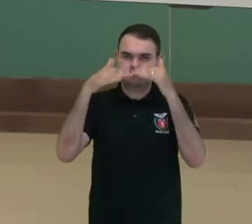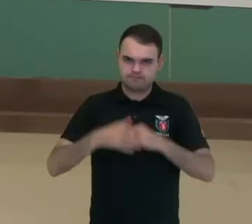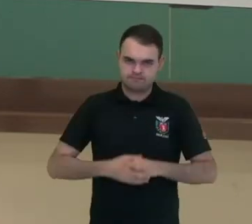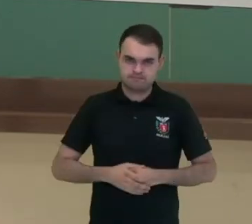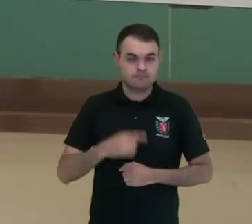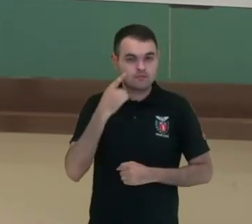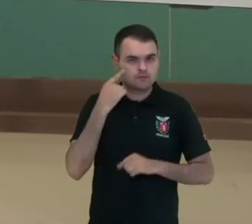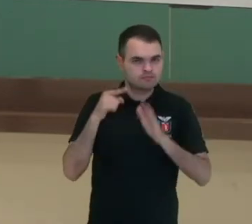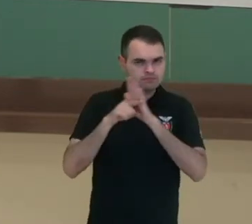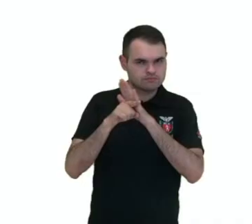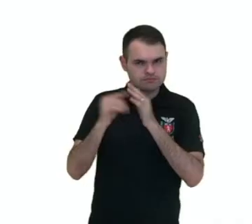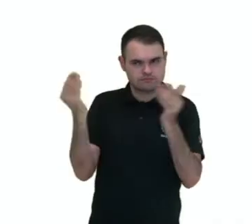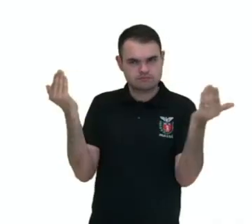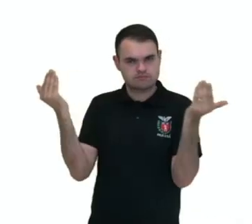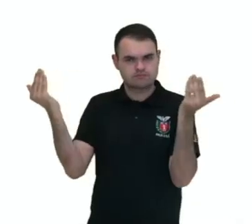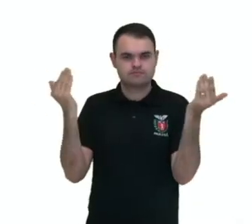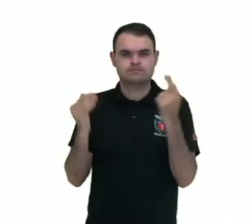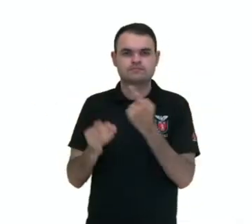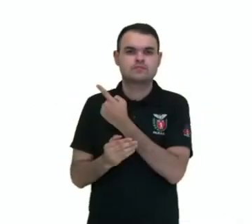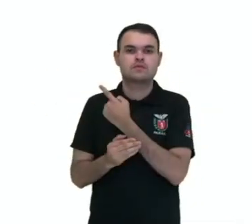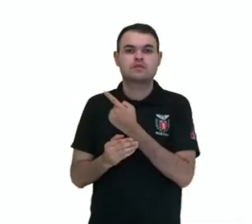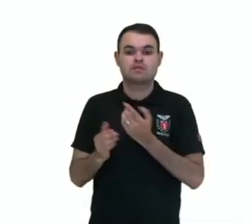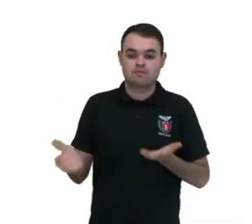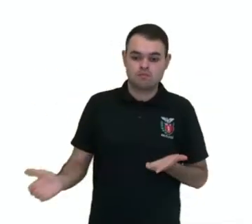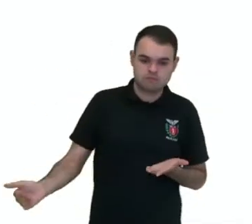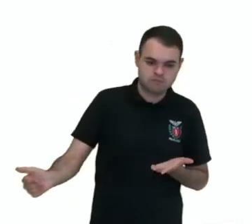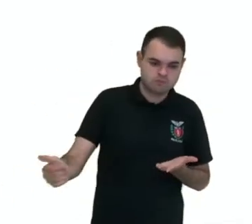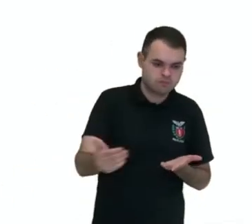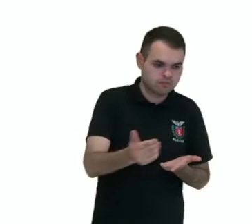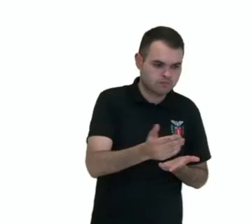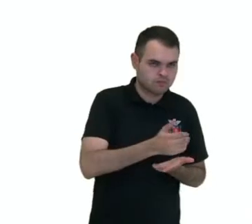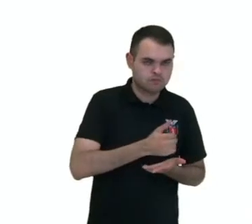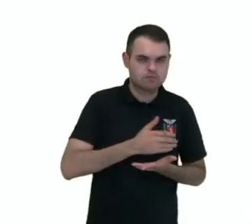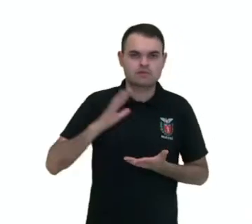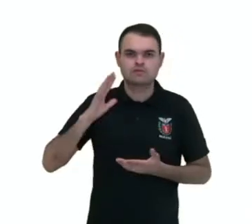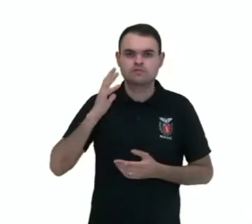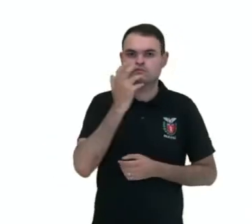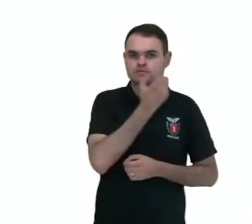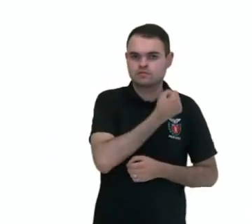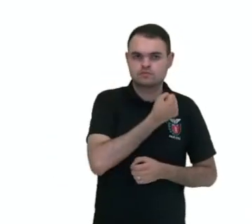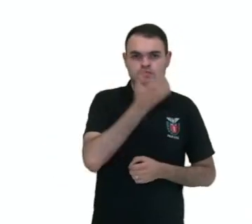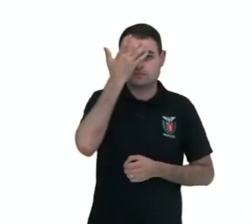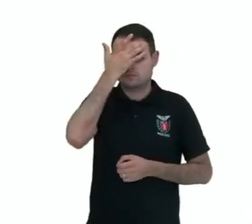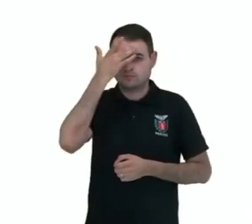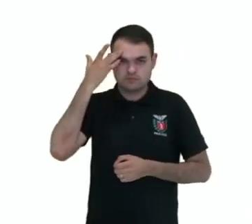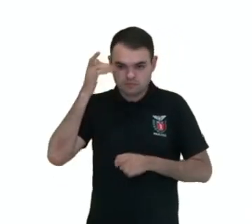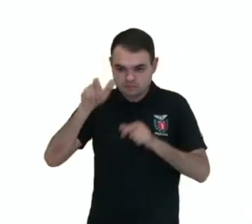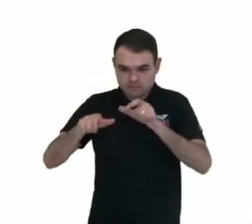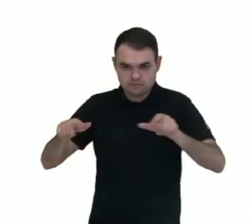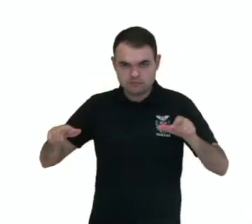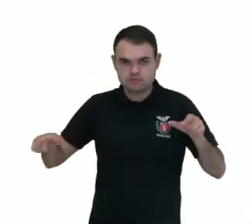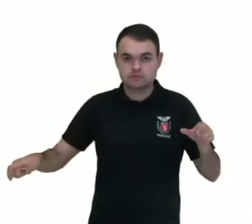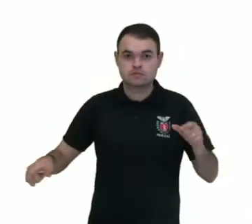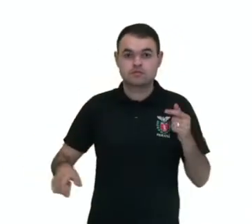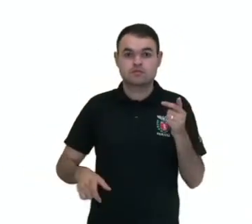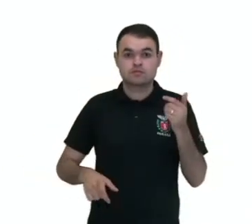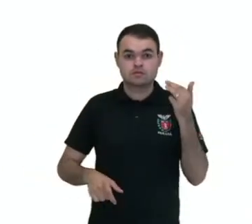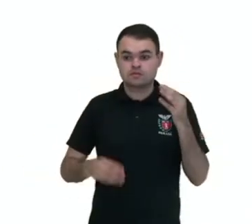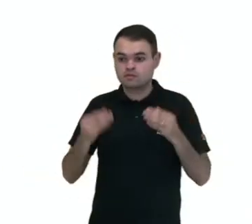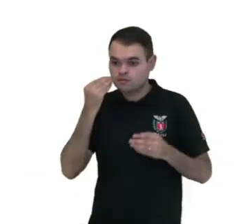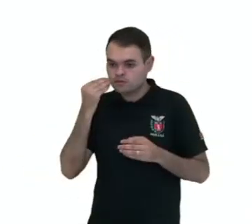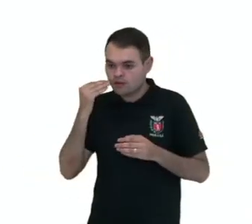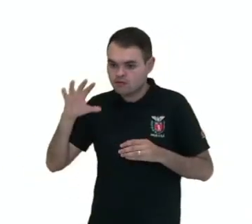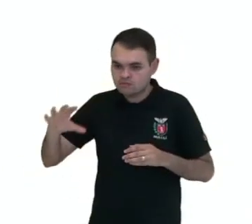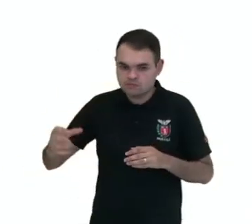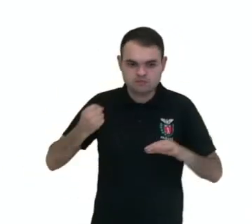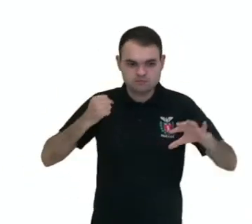Vamos verificar? Então vejam, o resgate de imigrantes e refugiados realizado por 3 operações de socorro no mar